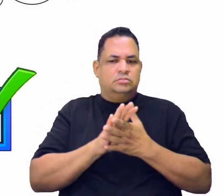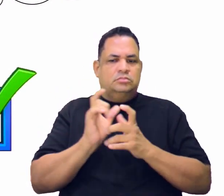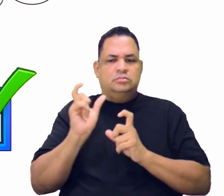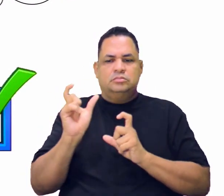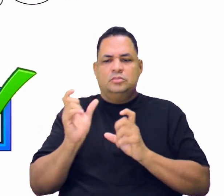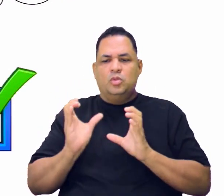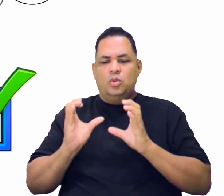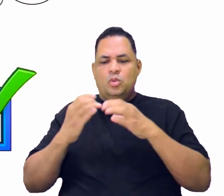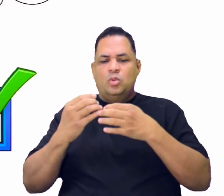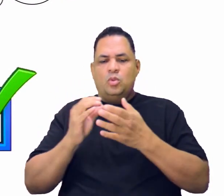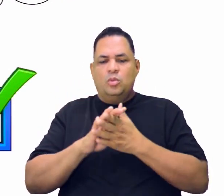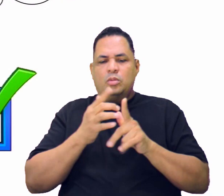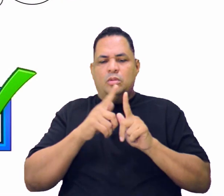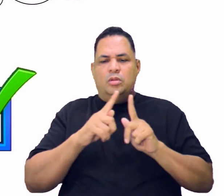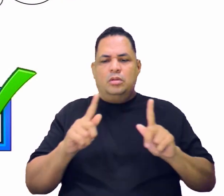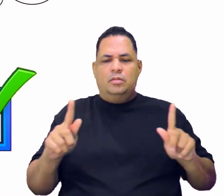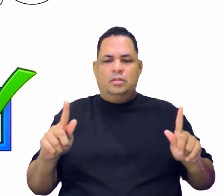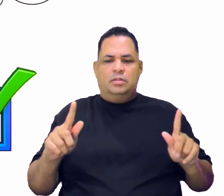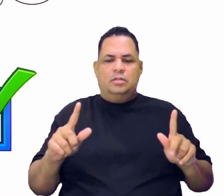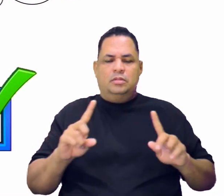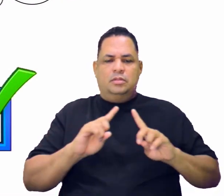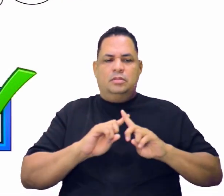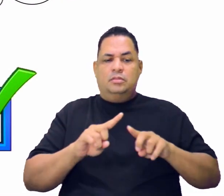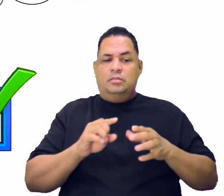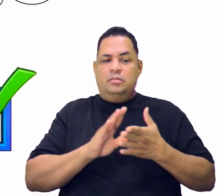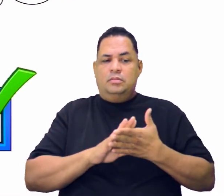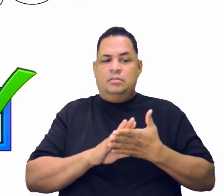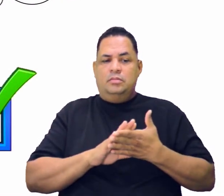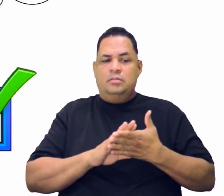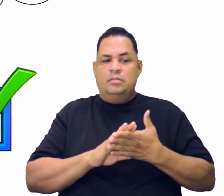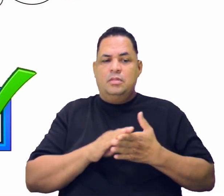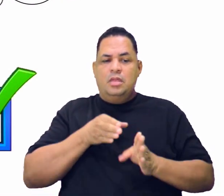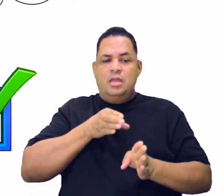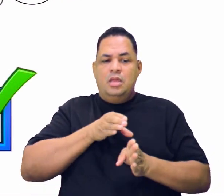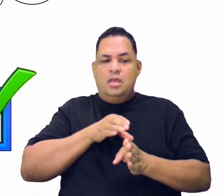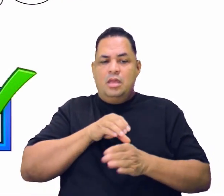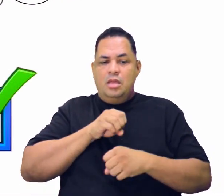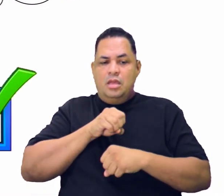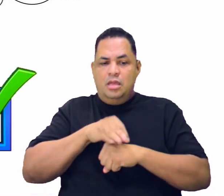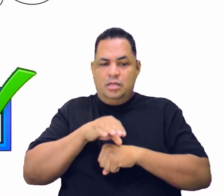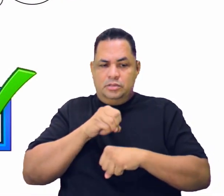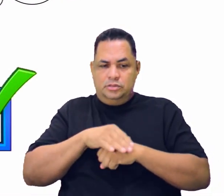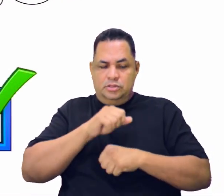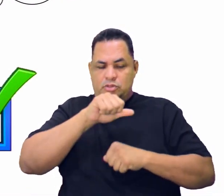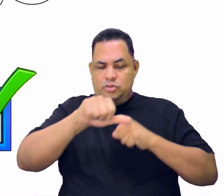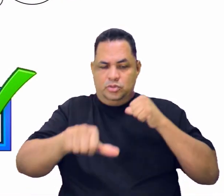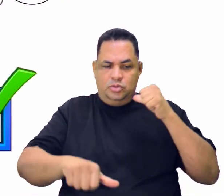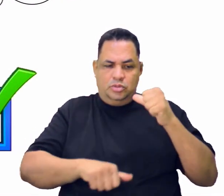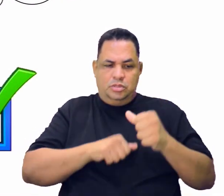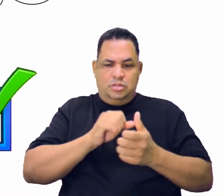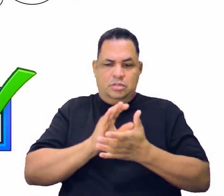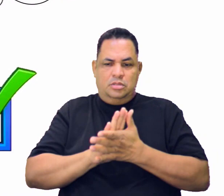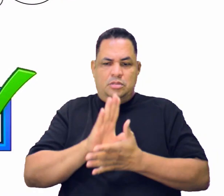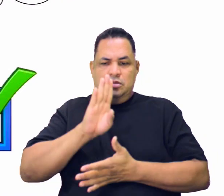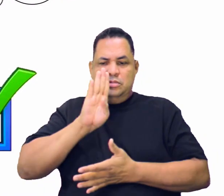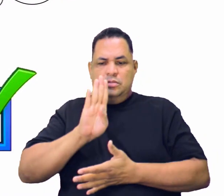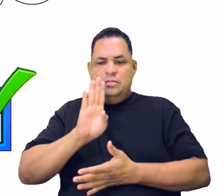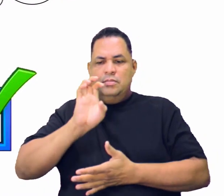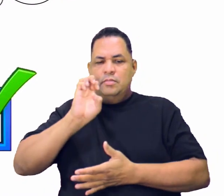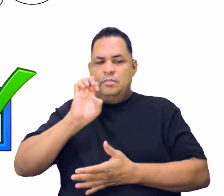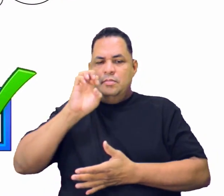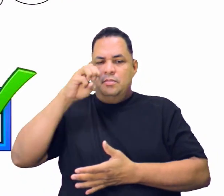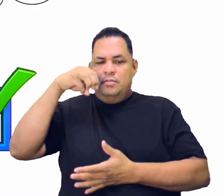que pertence. Mas o macete é você trocar pelo bem. Encaixou bem, já sabe que vai ser